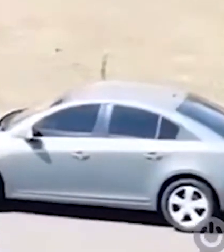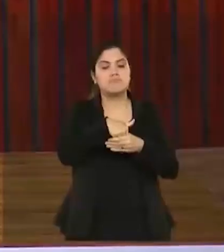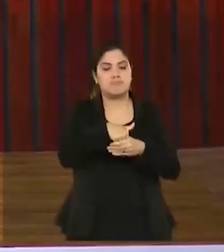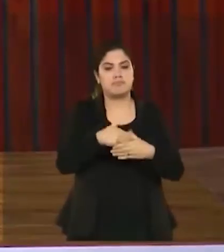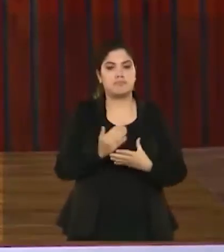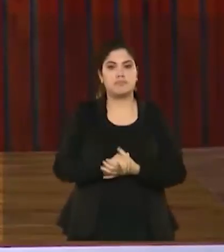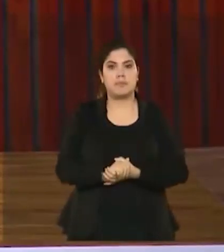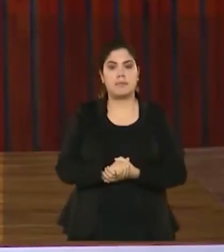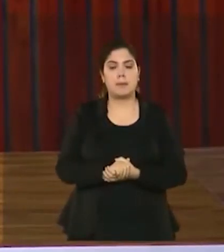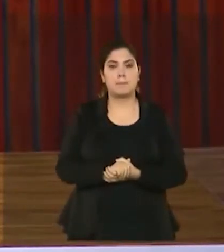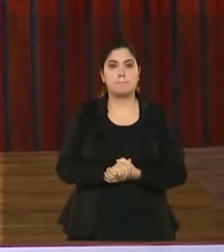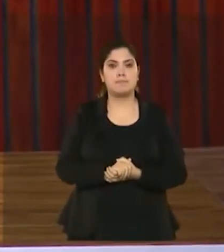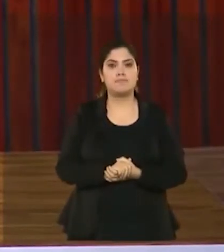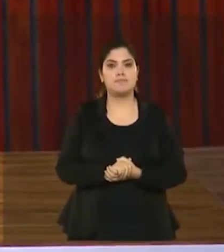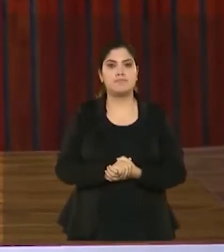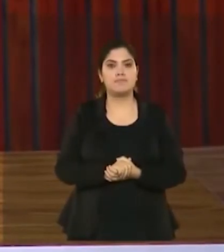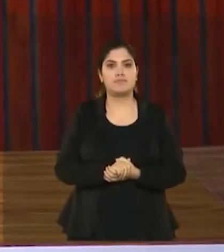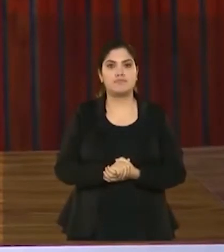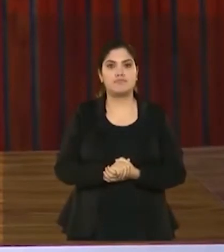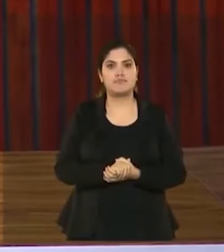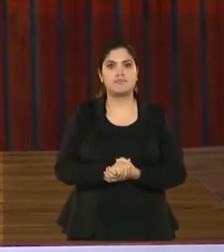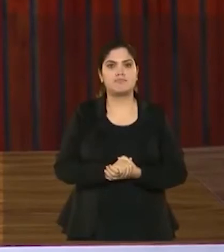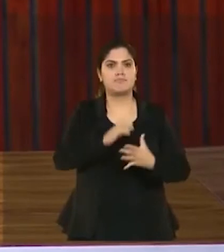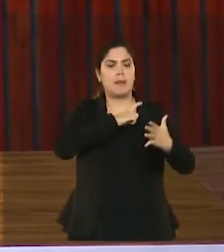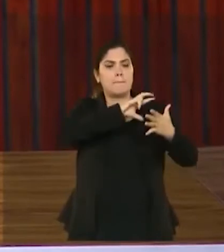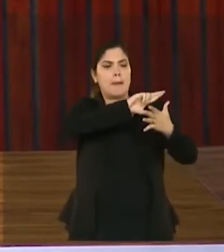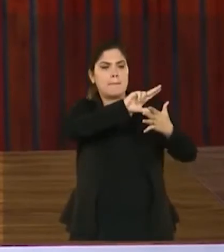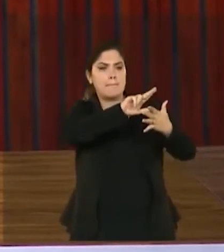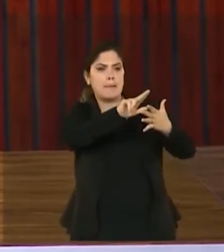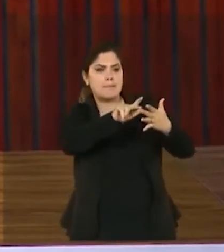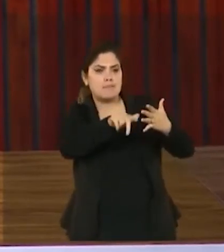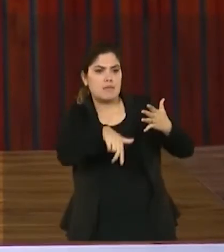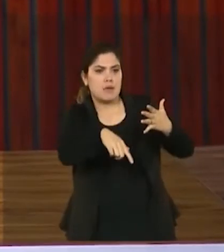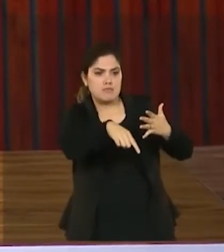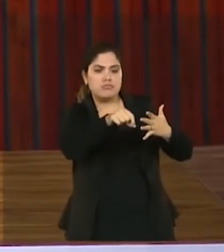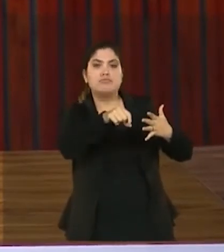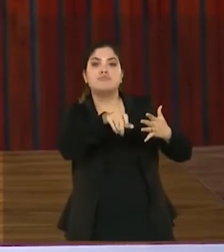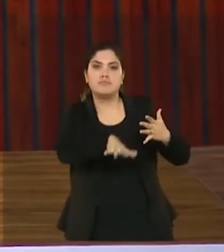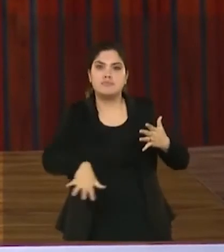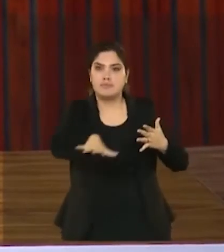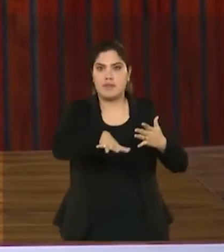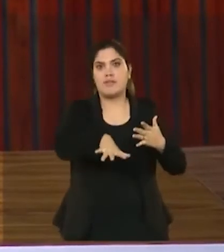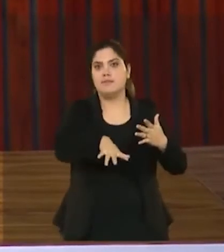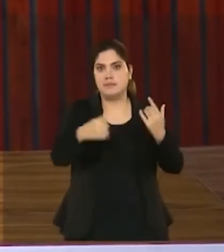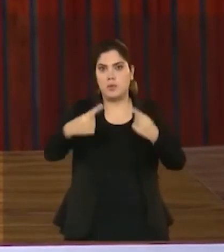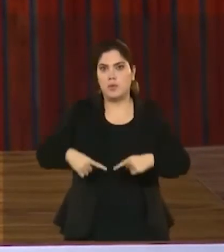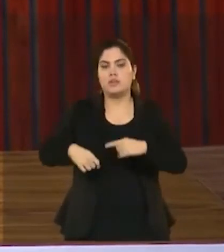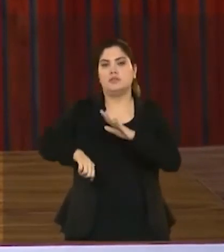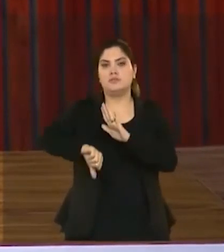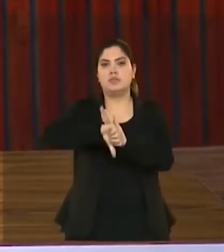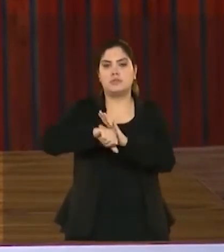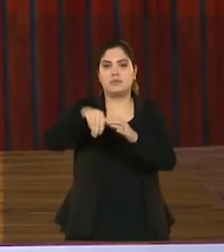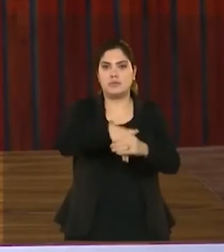outros. Uma das várias vertentes da Polícia Federal no sentido de combate aos crimes eleitorais, os senhores verão